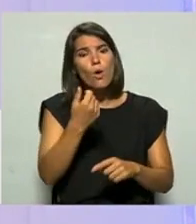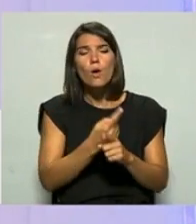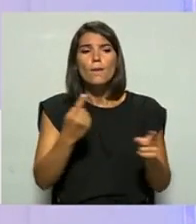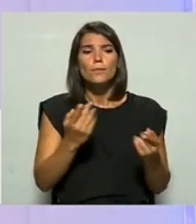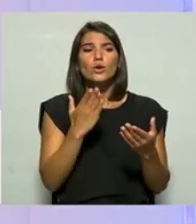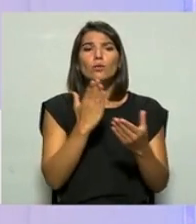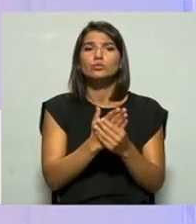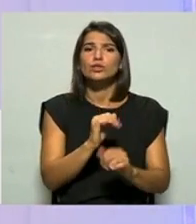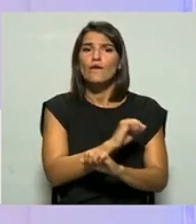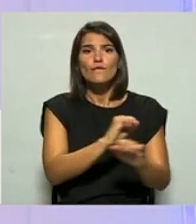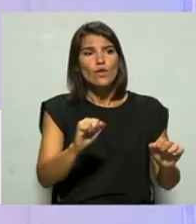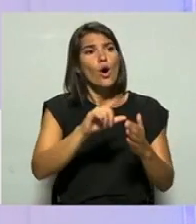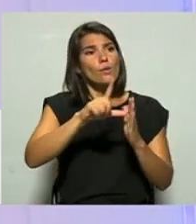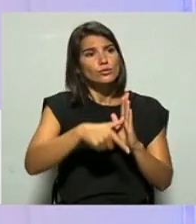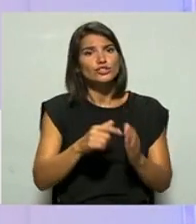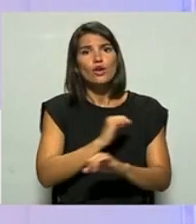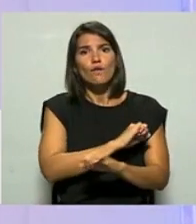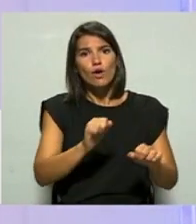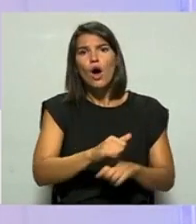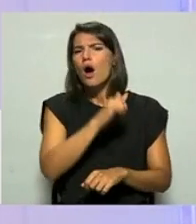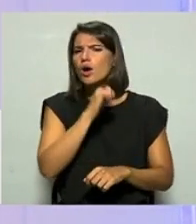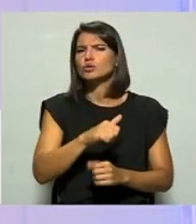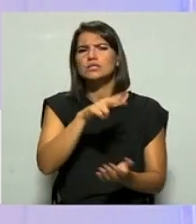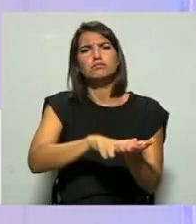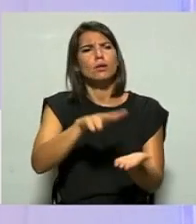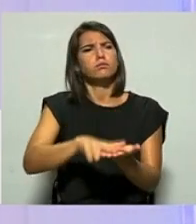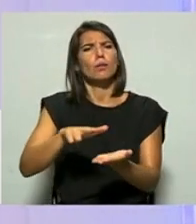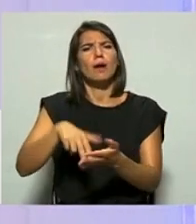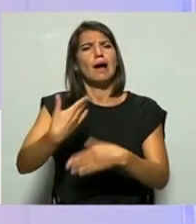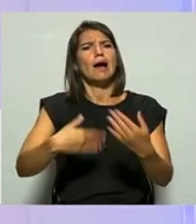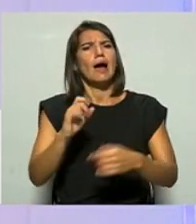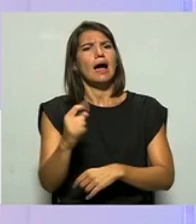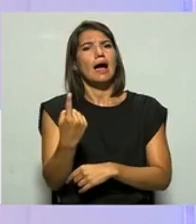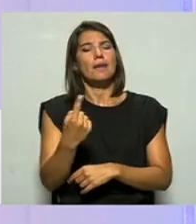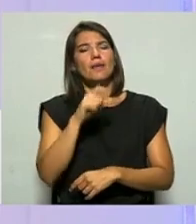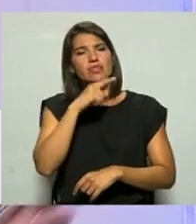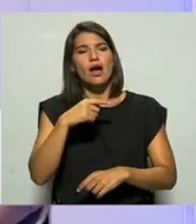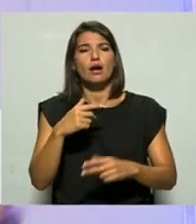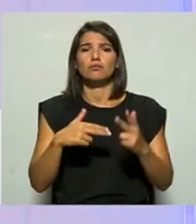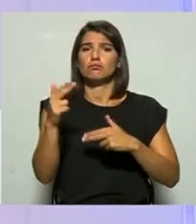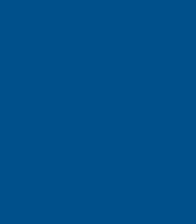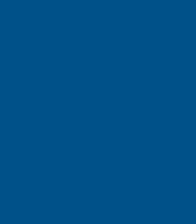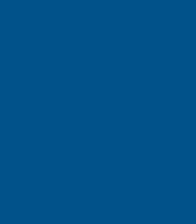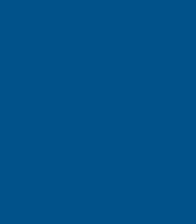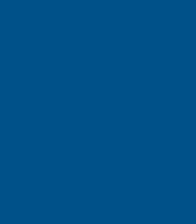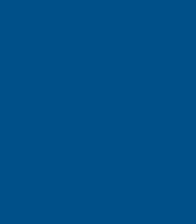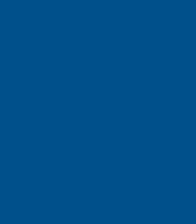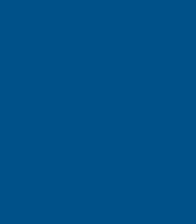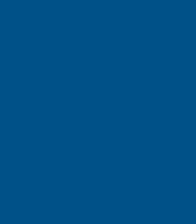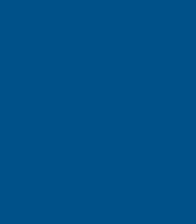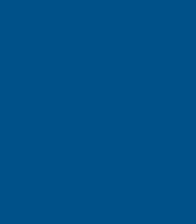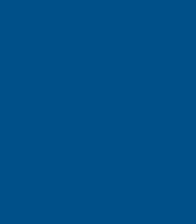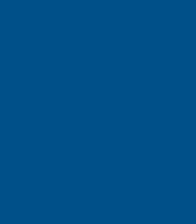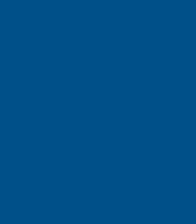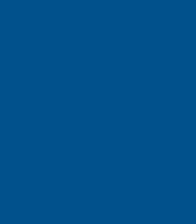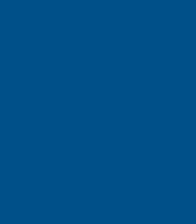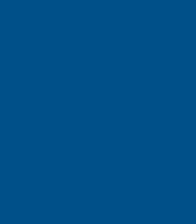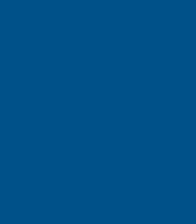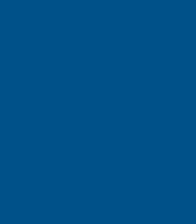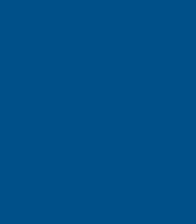rapidamente vosso PC são são são são são utilizados e poderá fazer um negócio tem que fazer isso